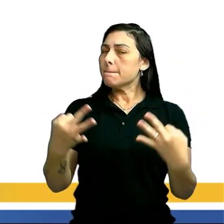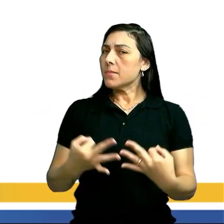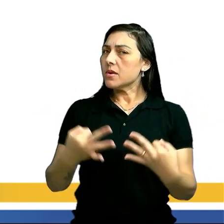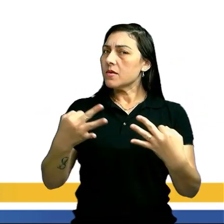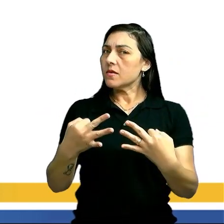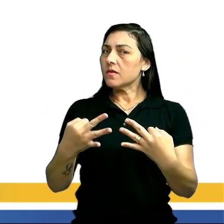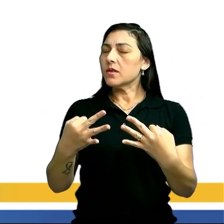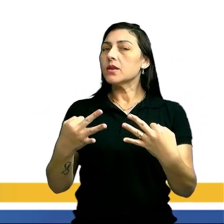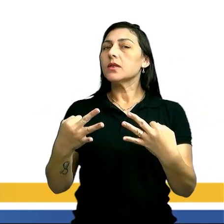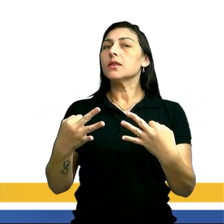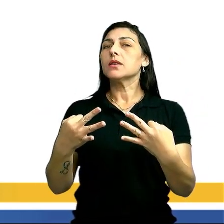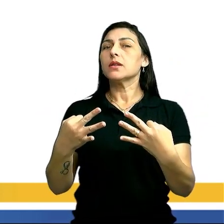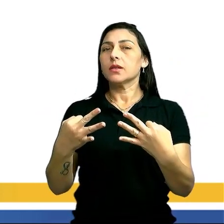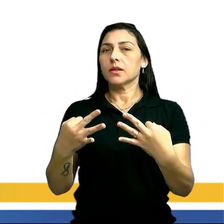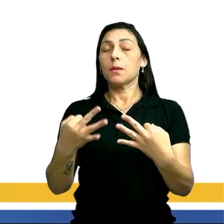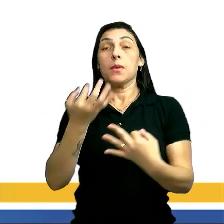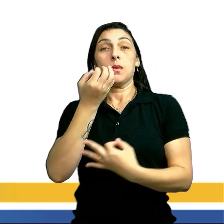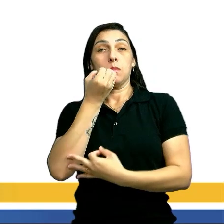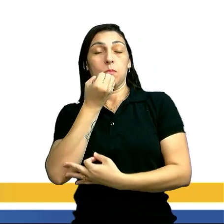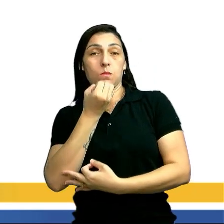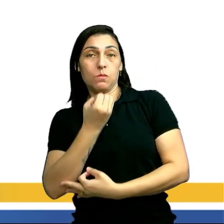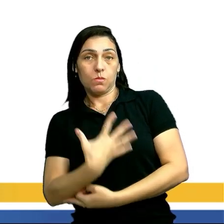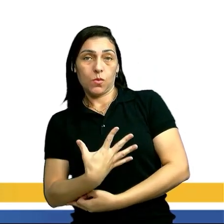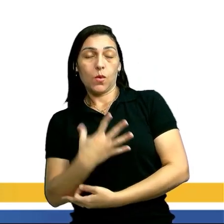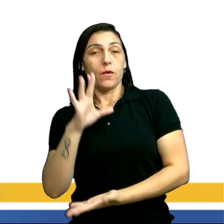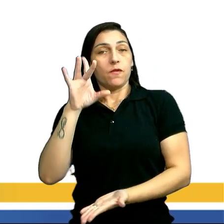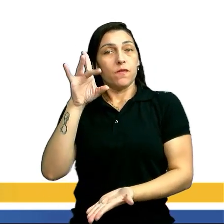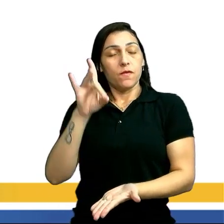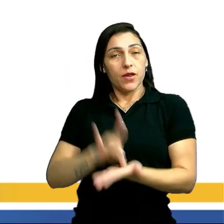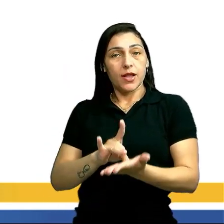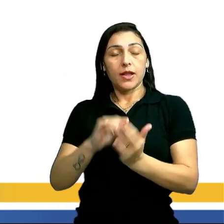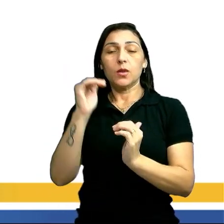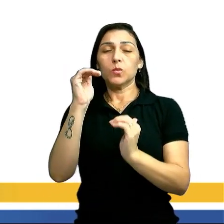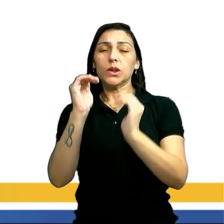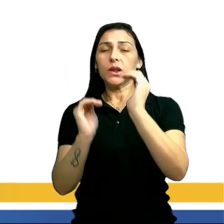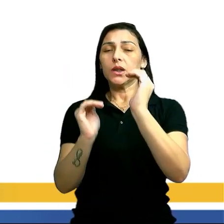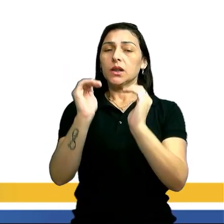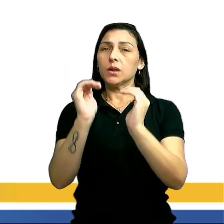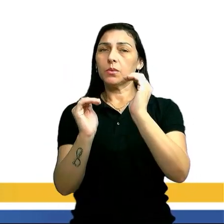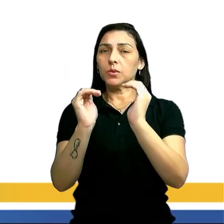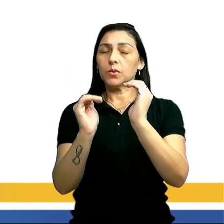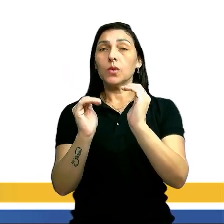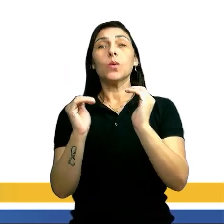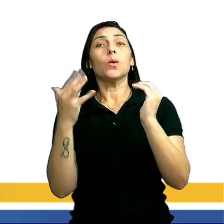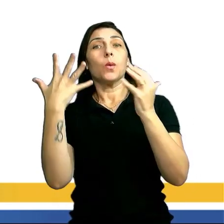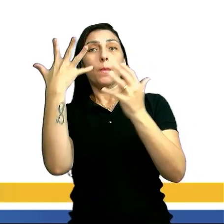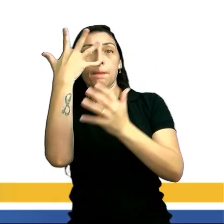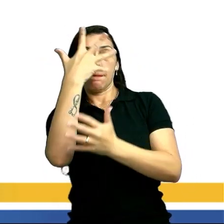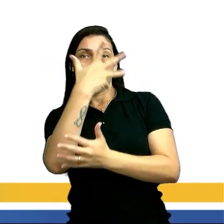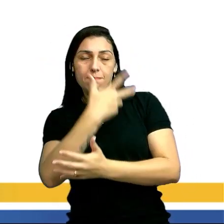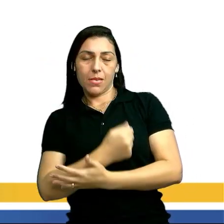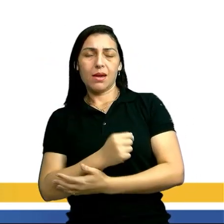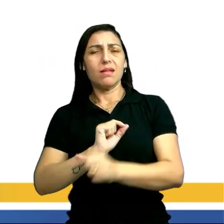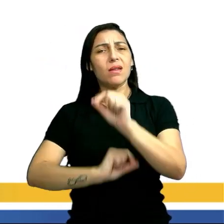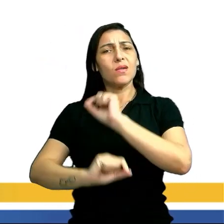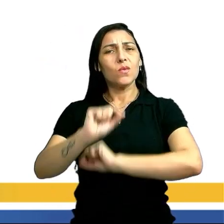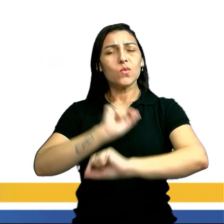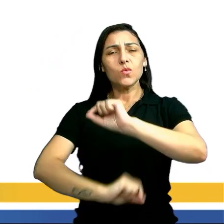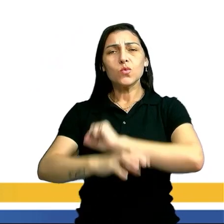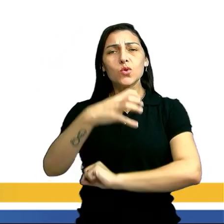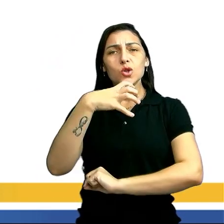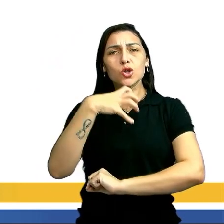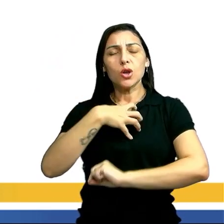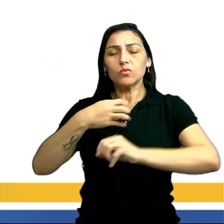perfeitamente harmonioso, bom e verdadeiro. O belo é, então, a